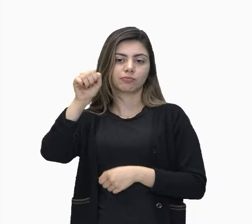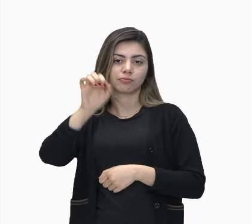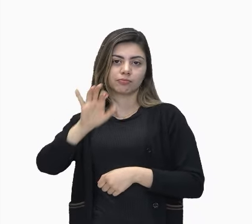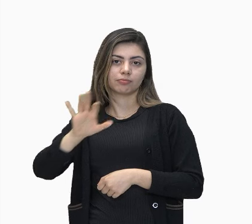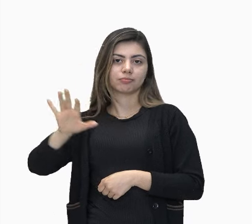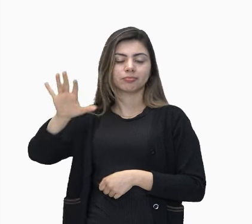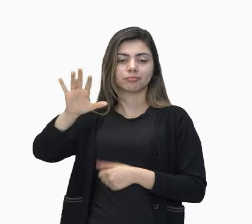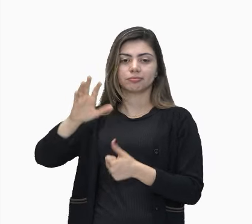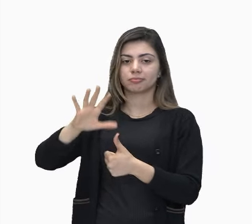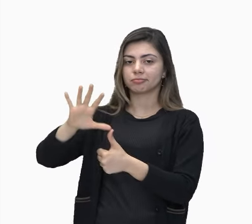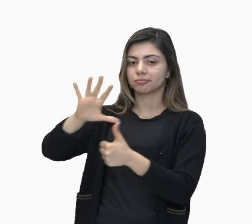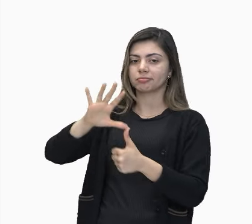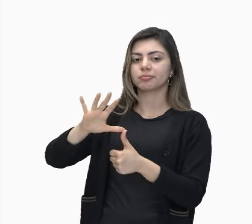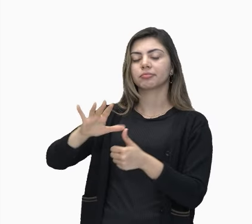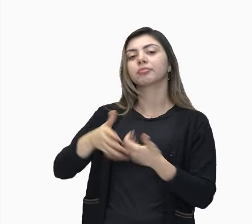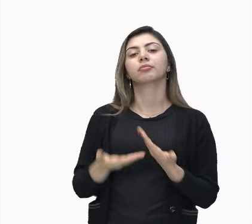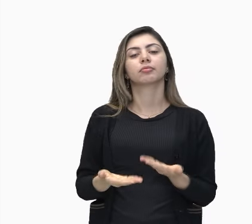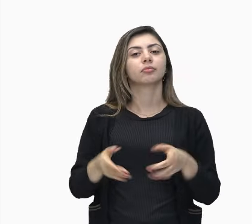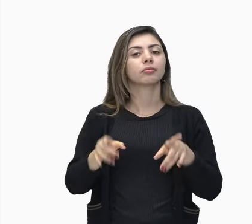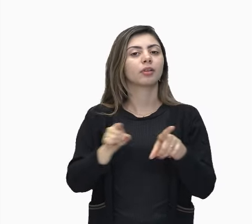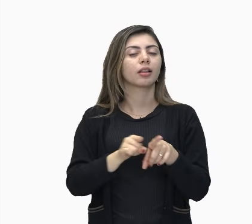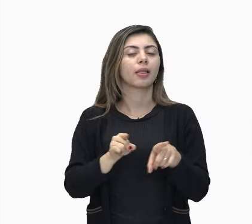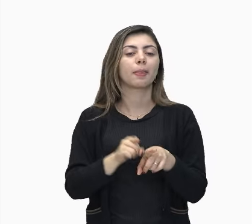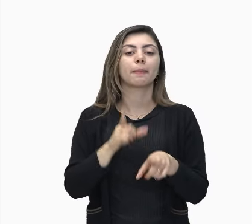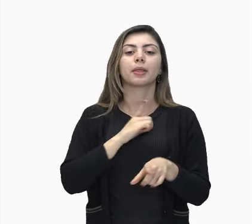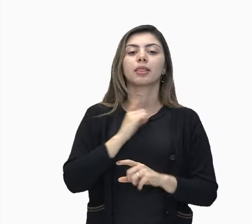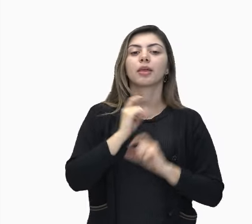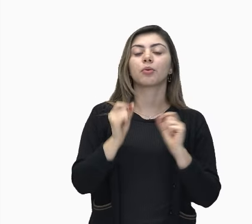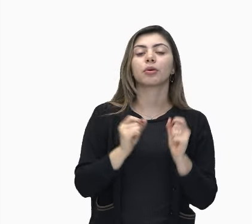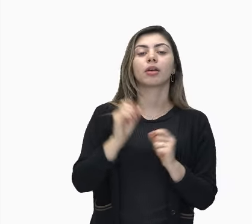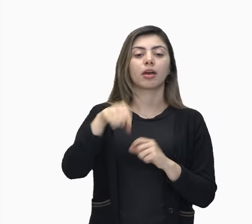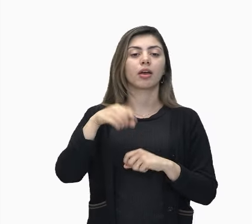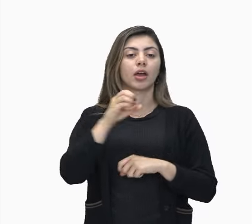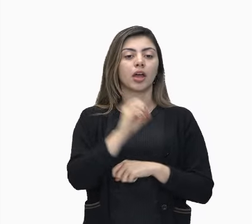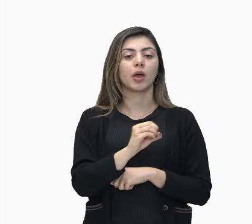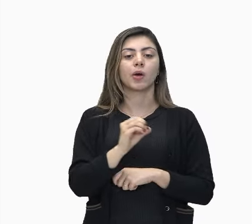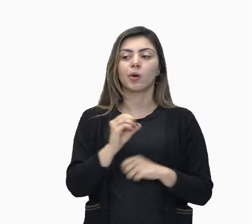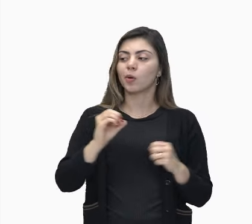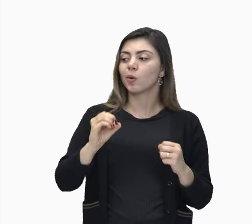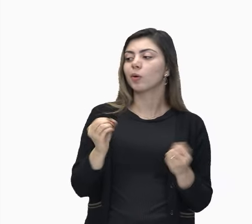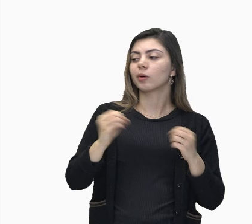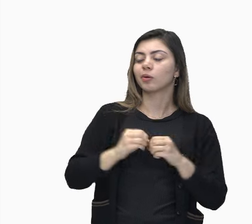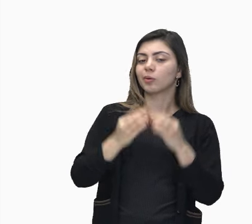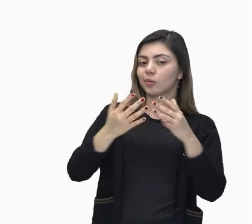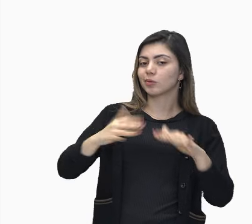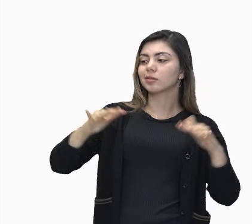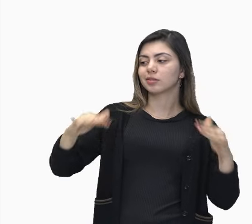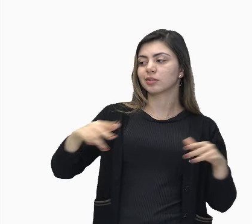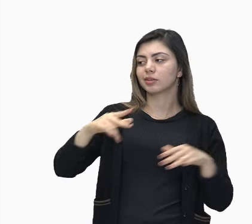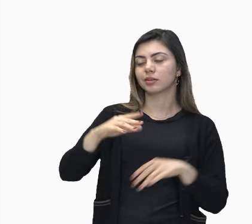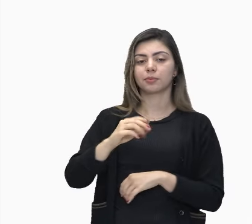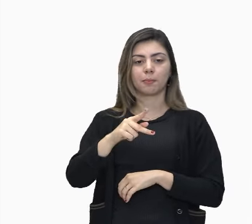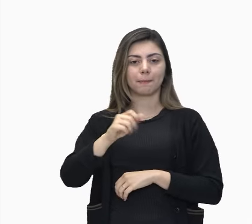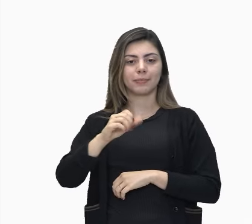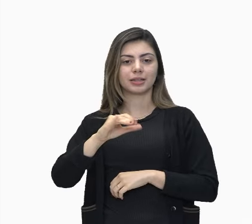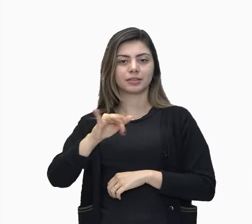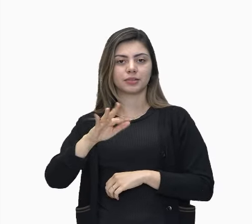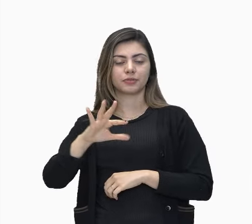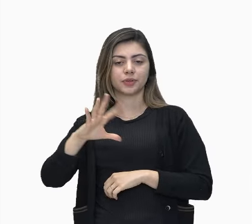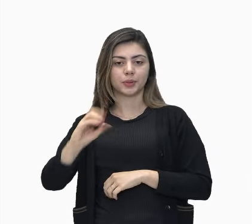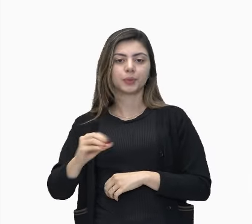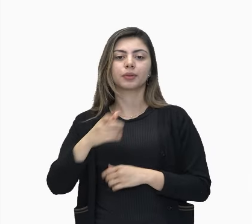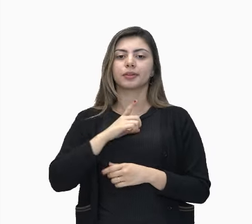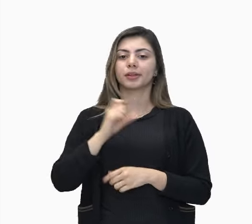né? Vai também ser banhado pelo Oceano Pacífico na parte ali do sul do México e na